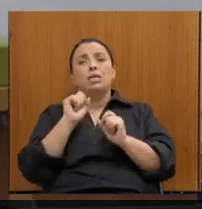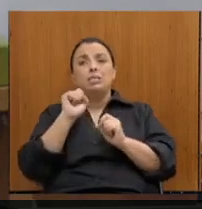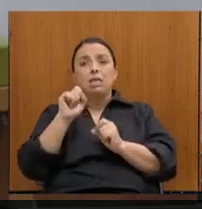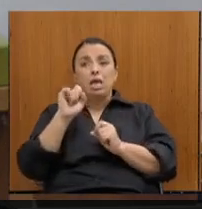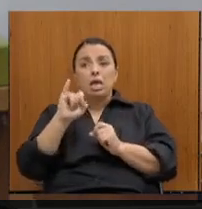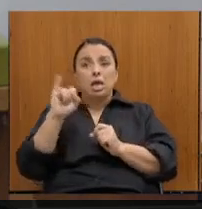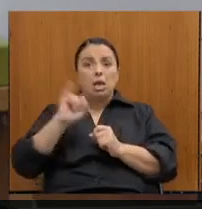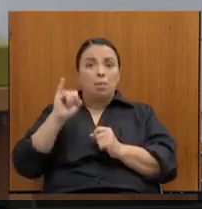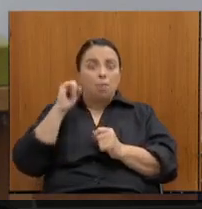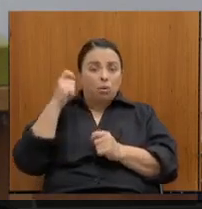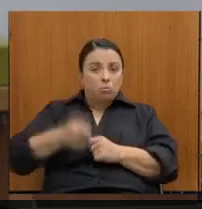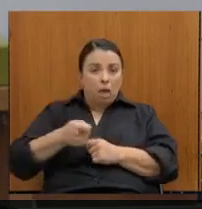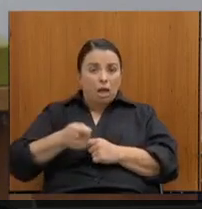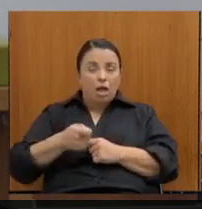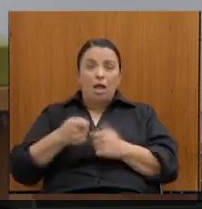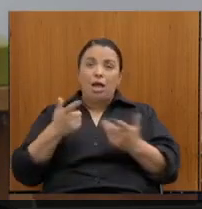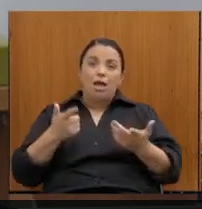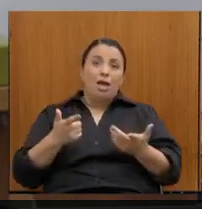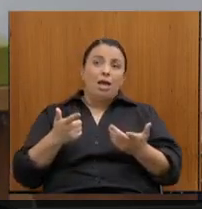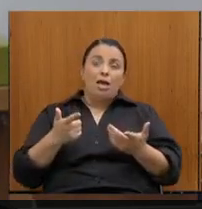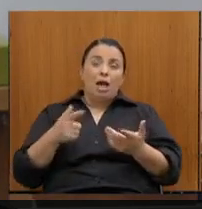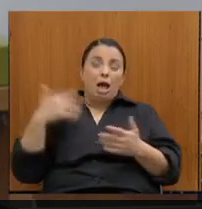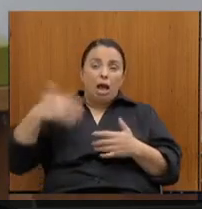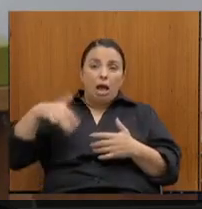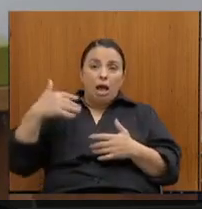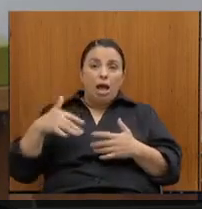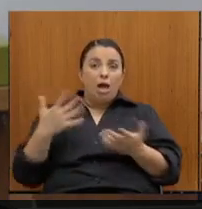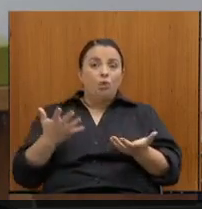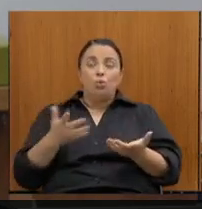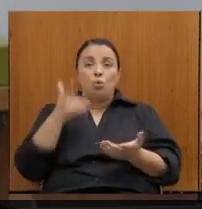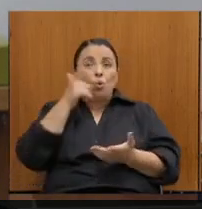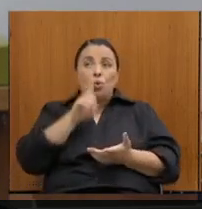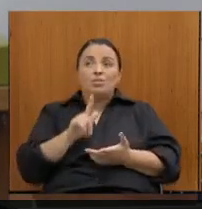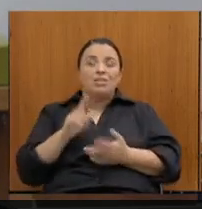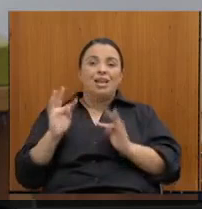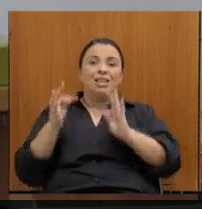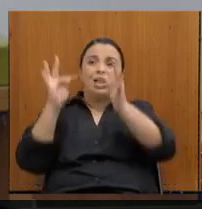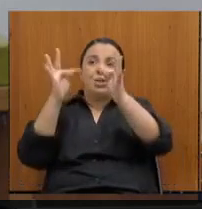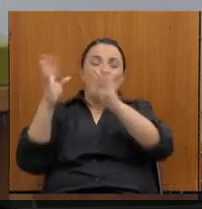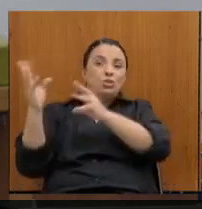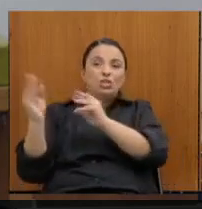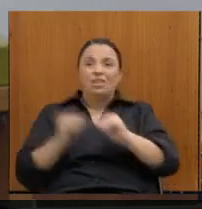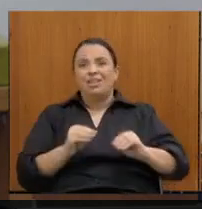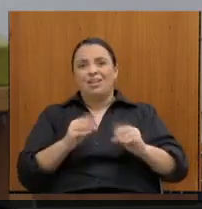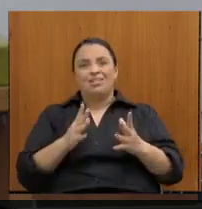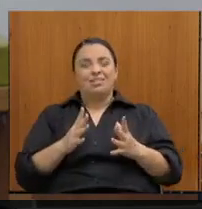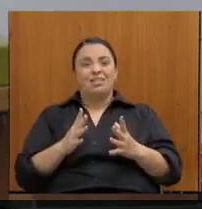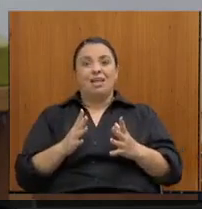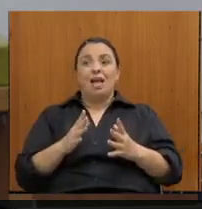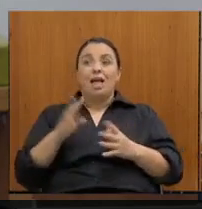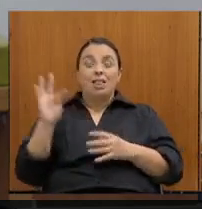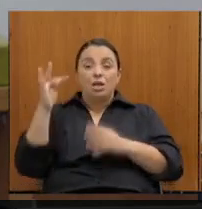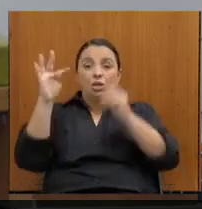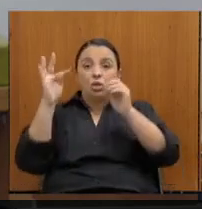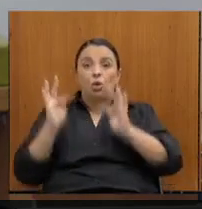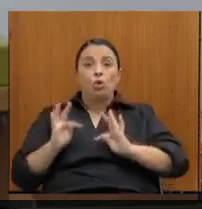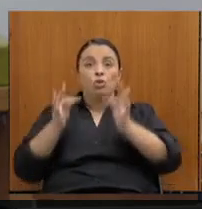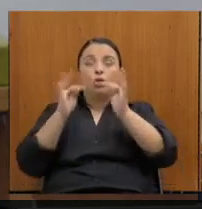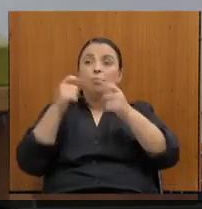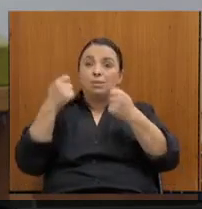você não consegue trazer a tecnologia a tecnologia precisa de escala technology precisa de entrar precisa de ser provada